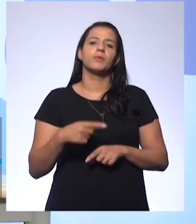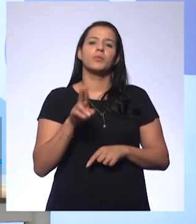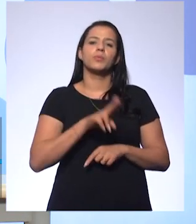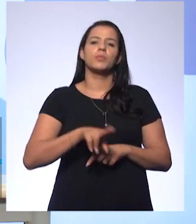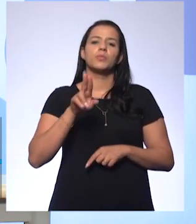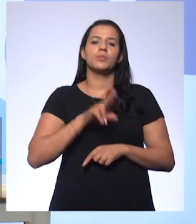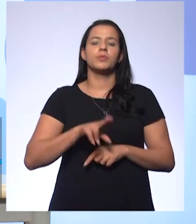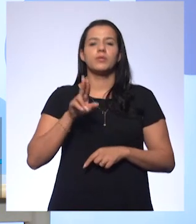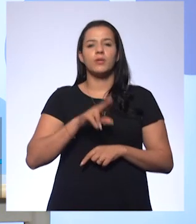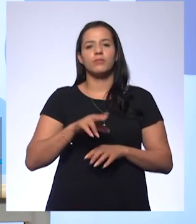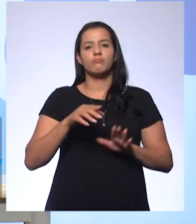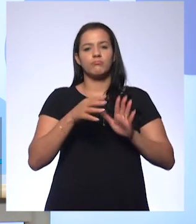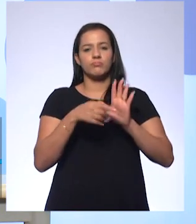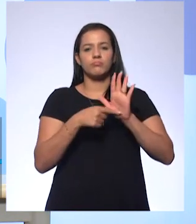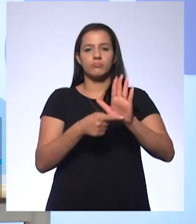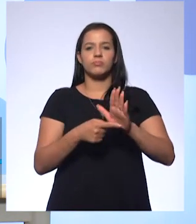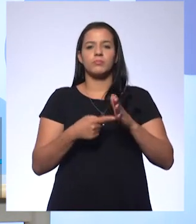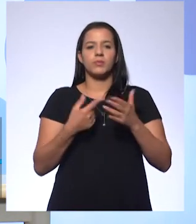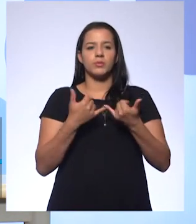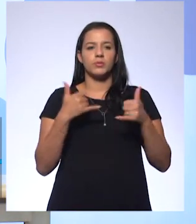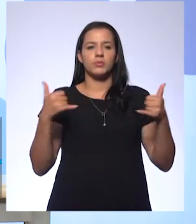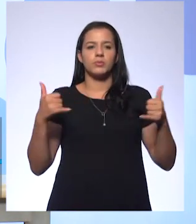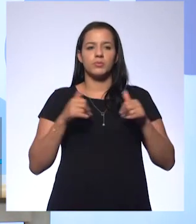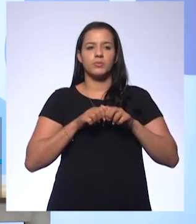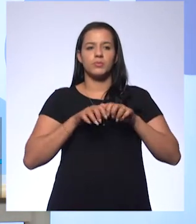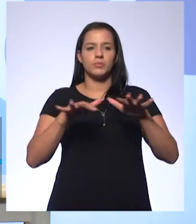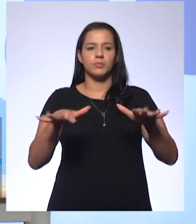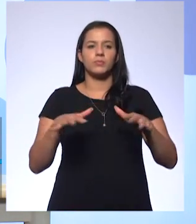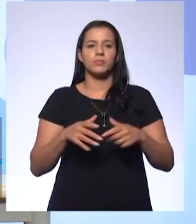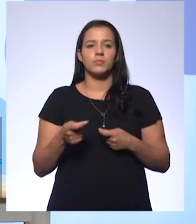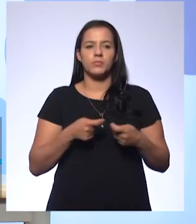todo mundo aqui gostando muito. E aqui tem uma